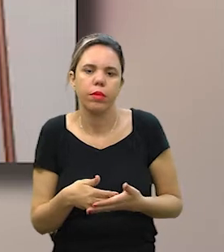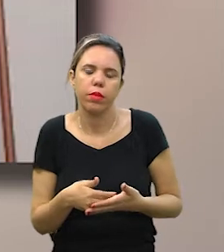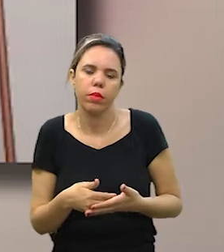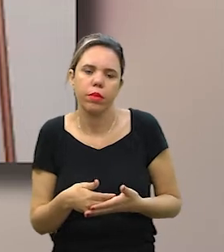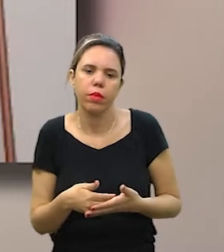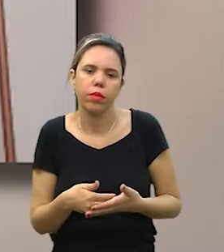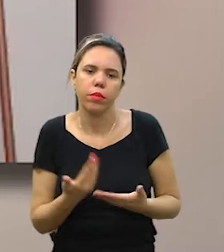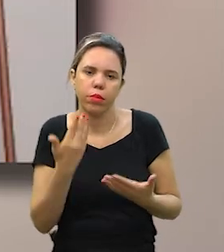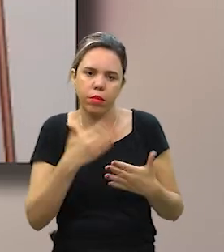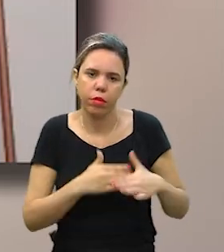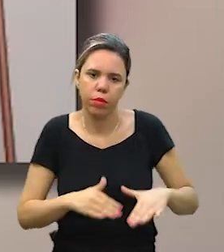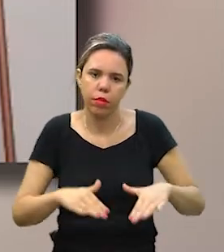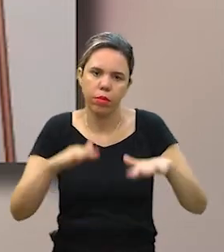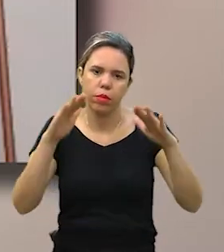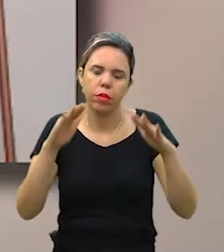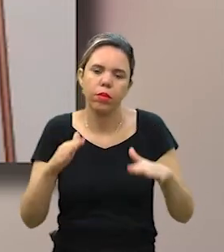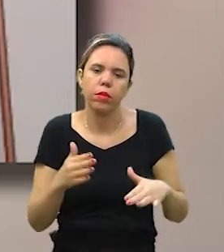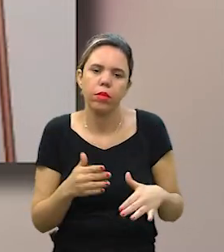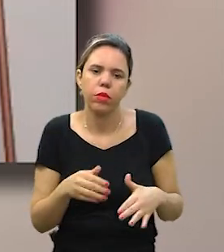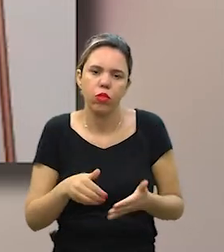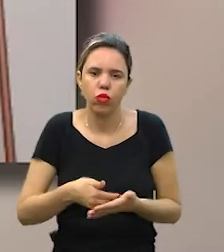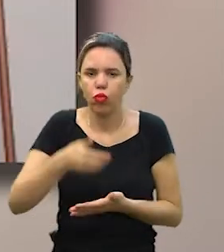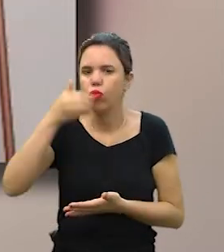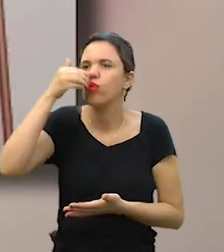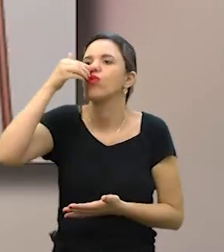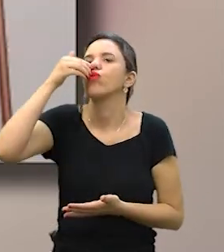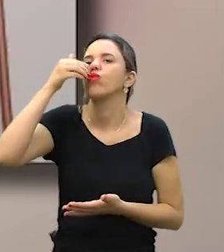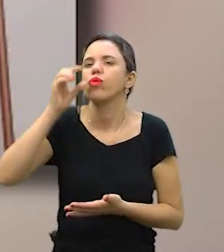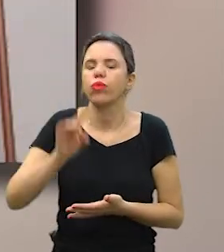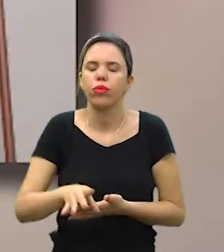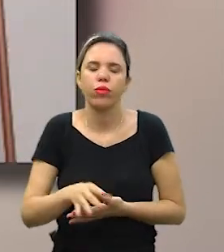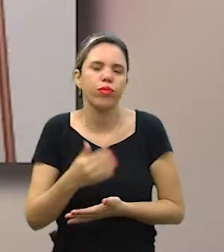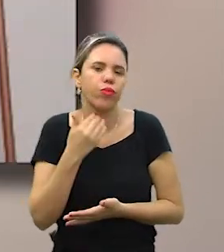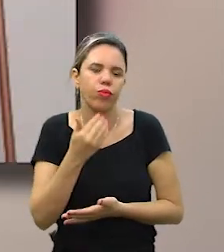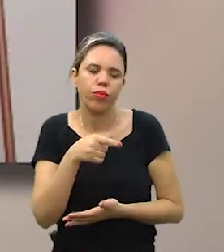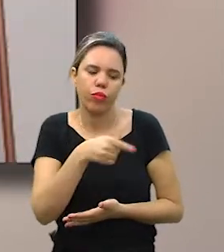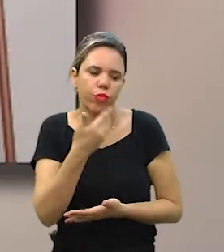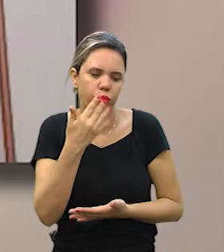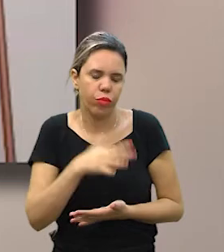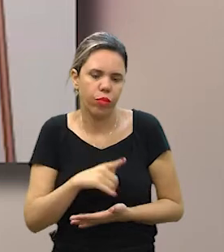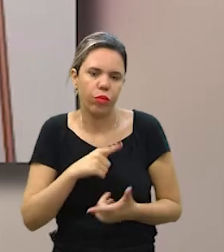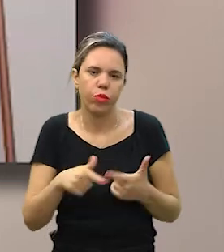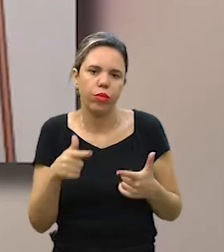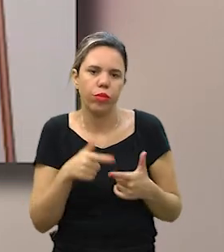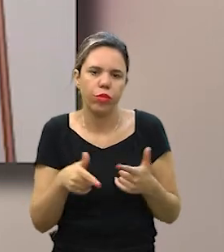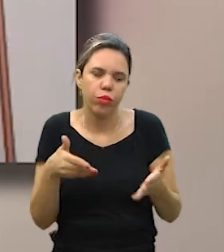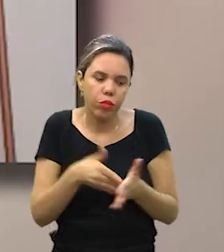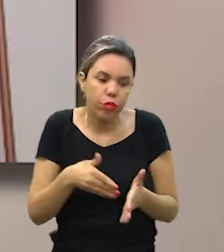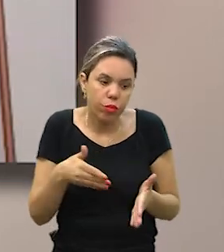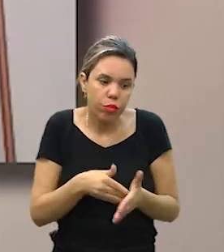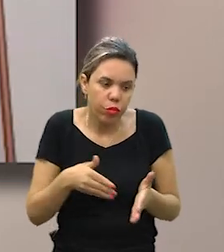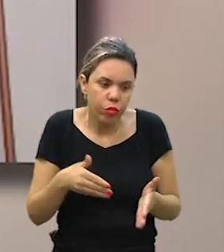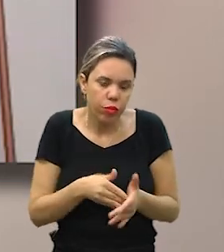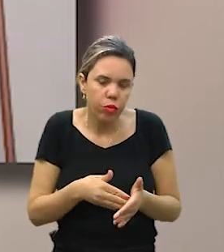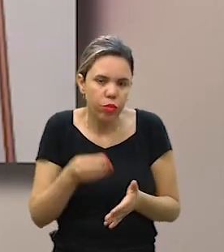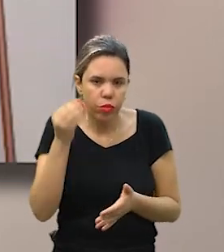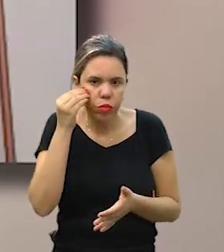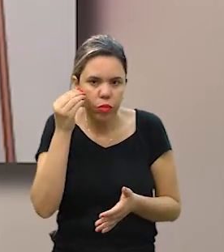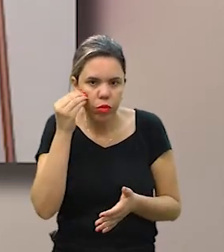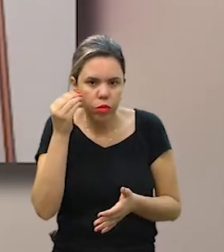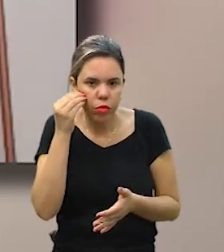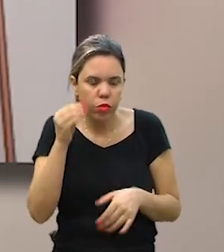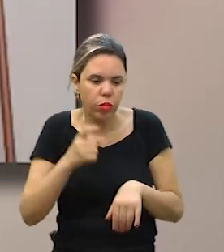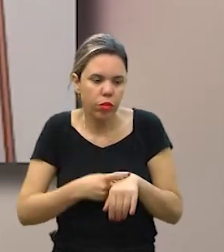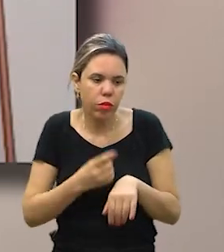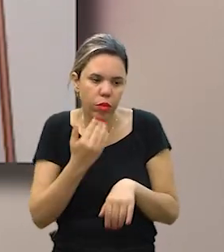bebê desde a introdução alimentar só com sopa, só com líquido, essa criança vai ter uma dificuldade muito grande da aceitação